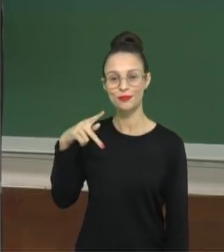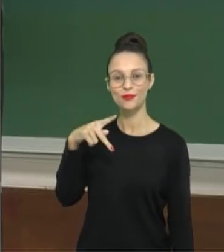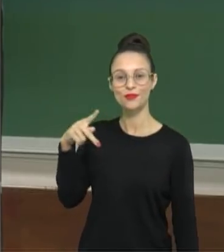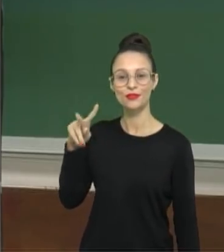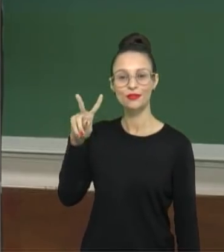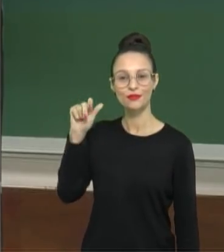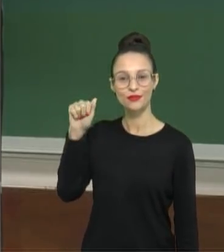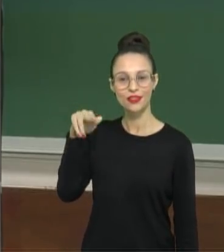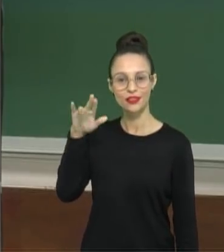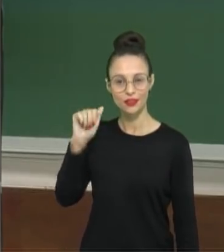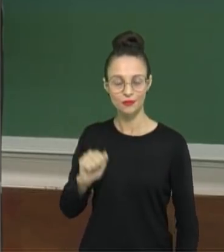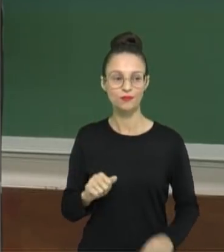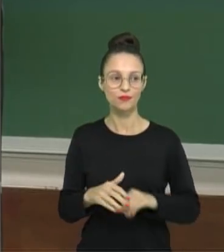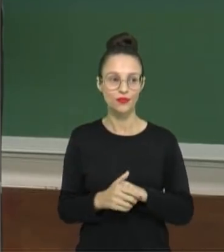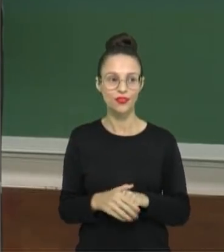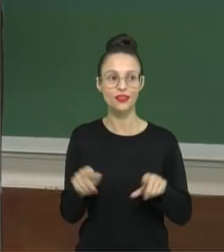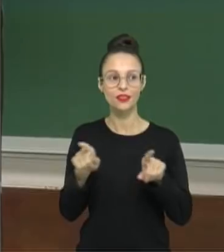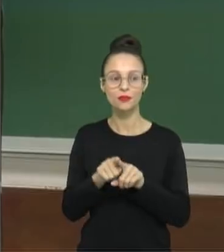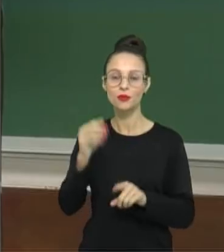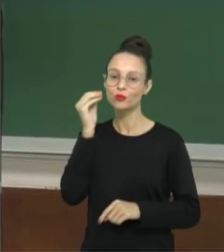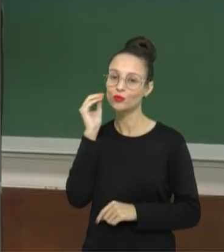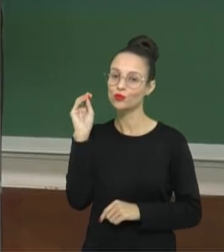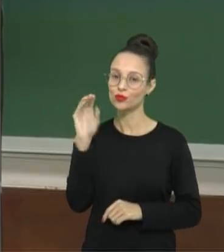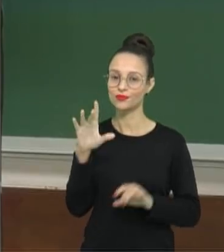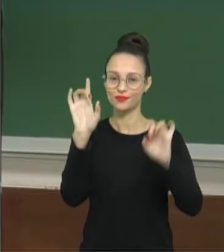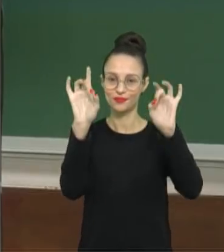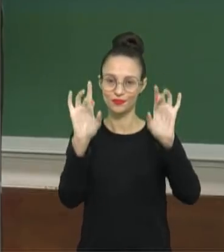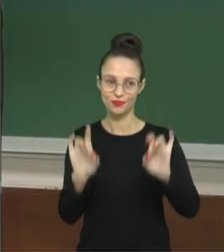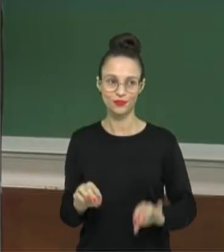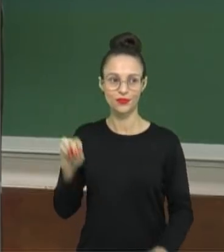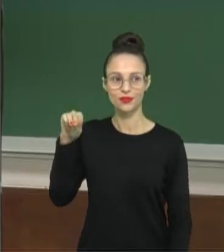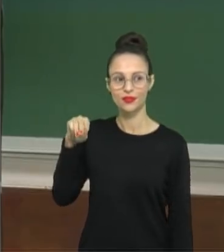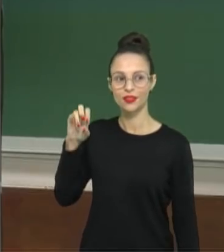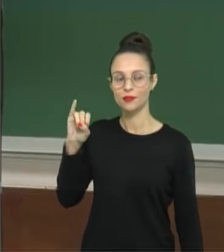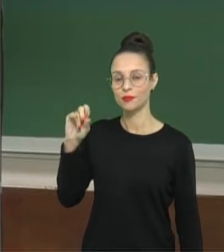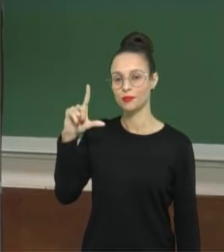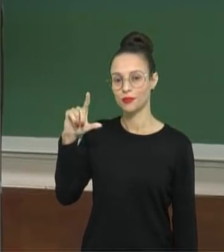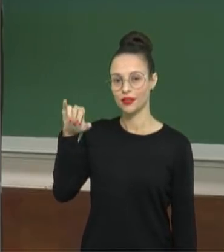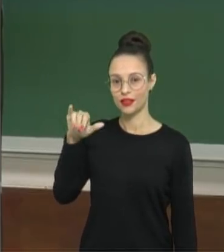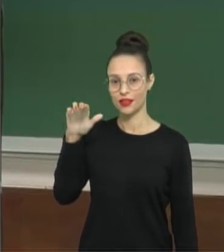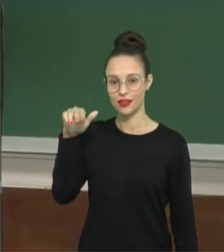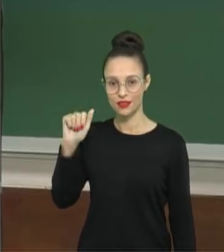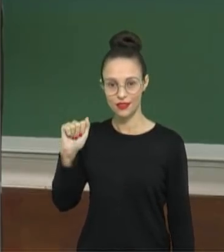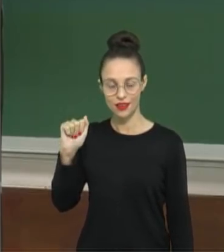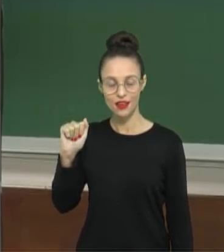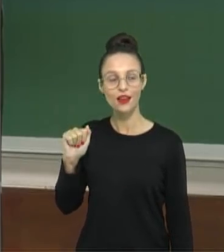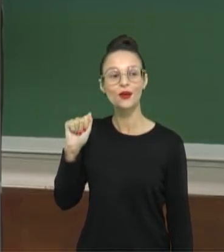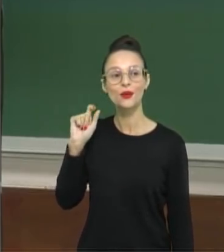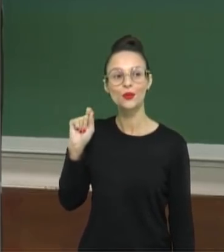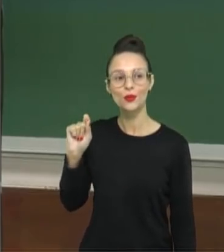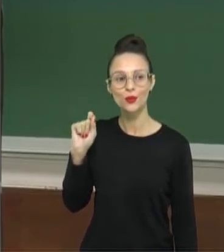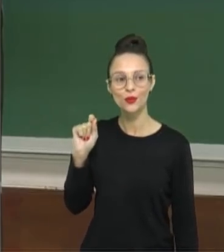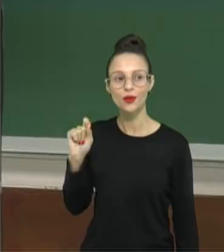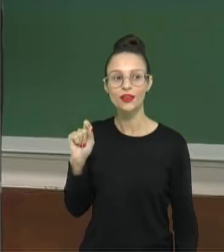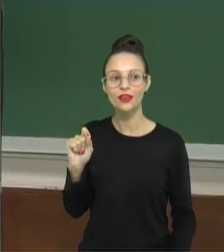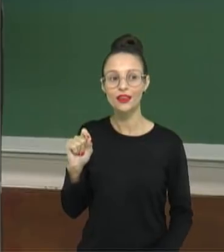Vânia? Outro beijo especial é para Milena Feliciano, do Colégio